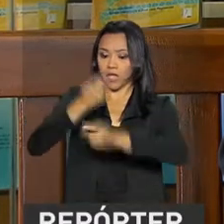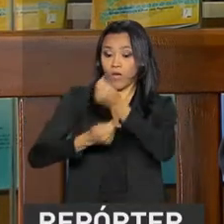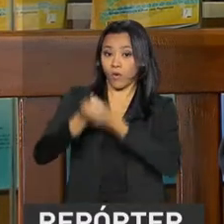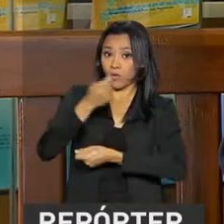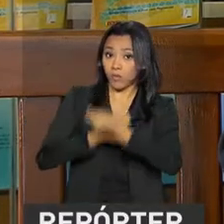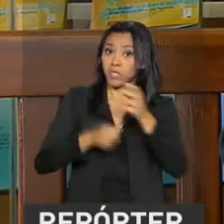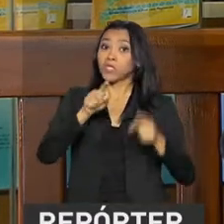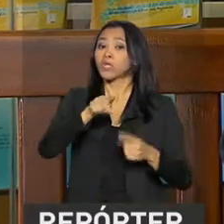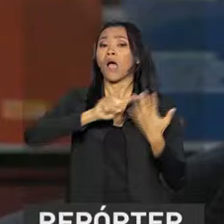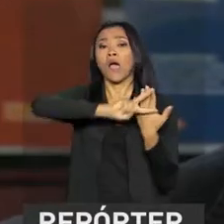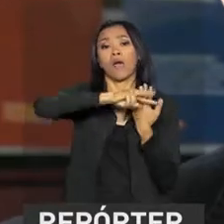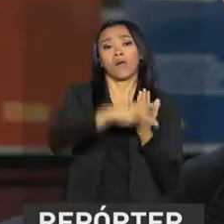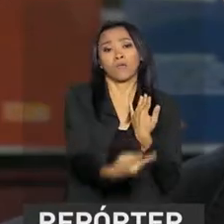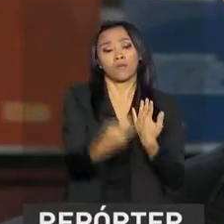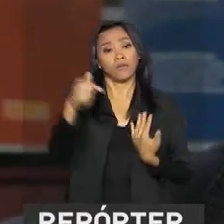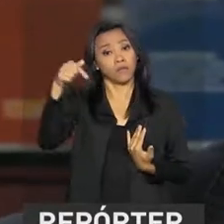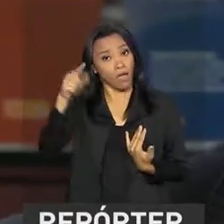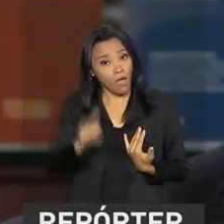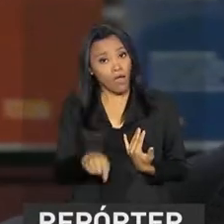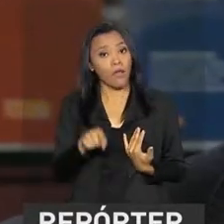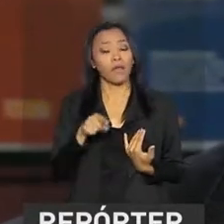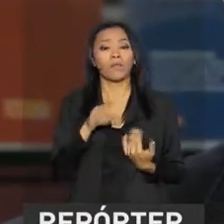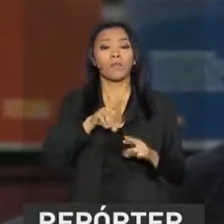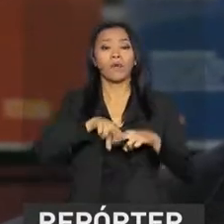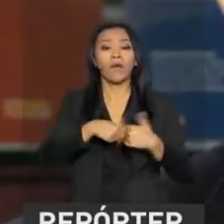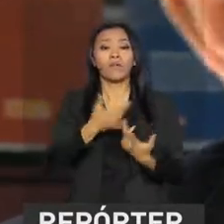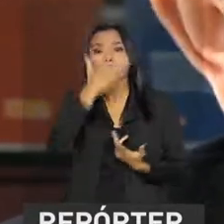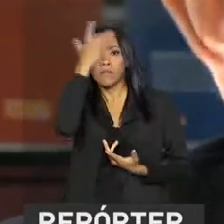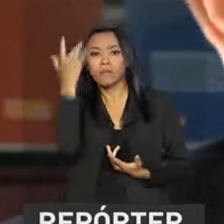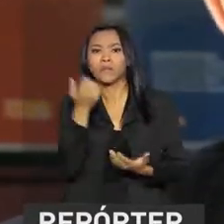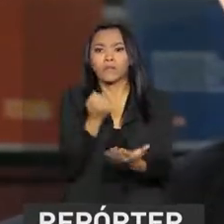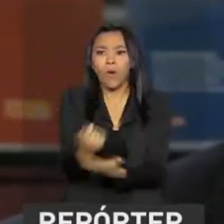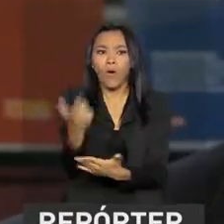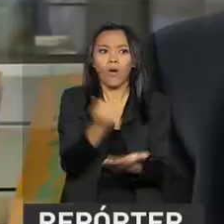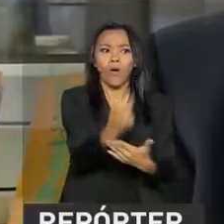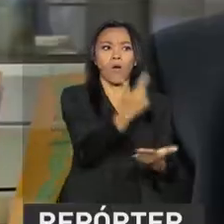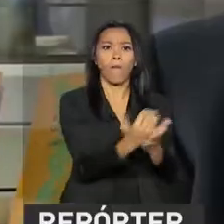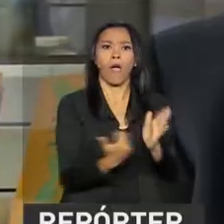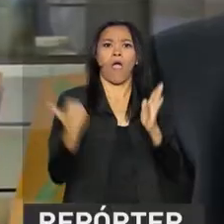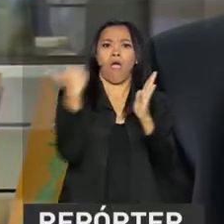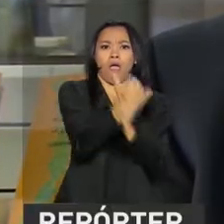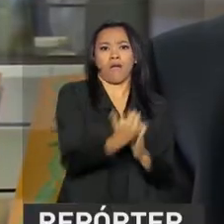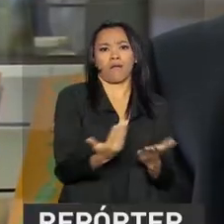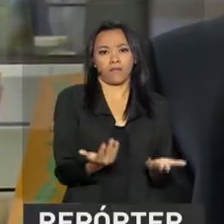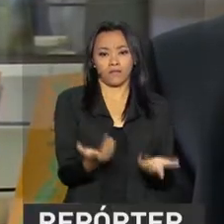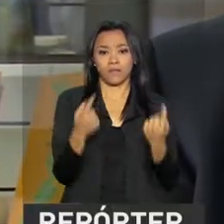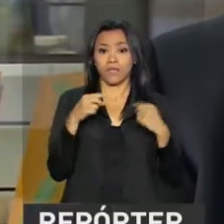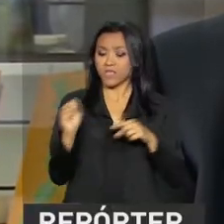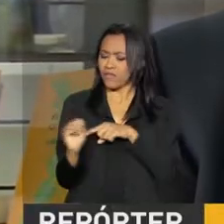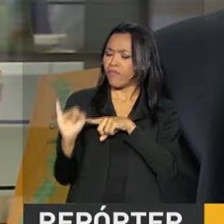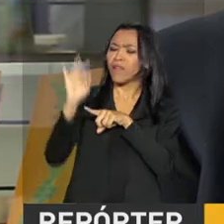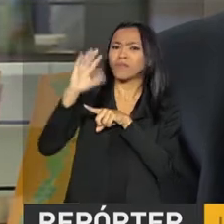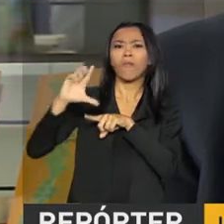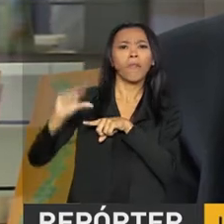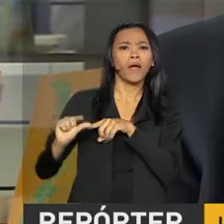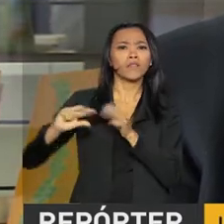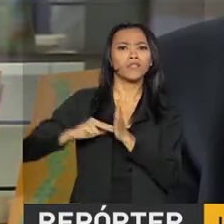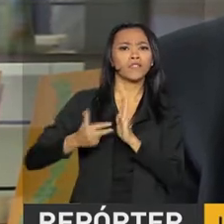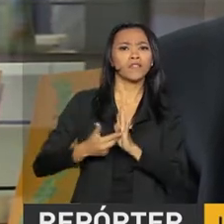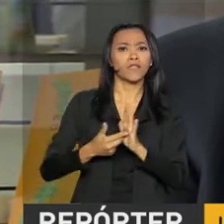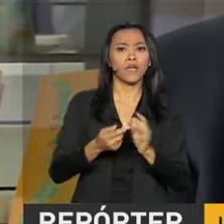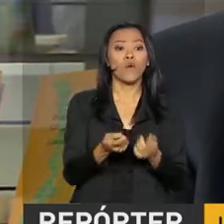da queda da inflação é a melhora no poder de compra dos brasileiros a inflação baixa significa que os preços subiram um pouco